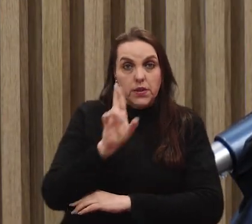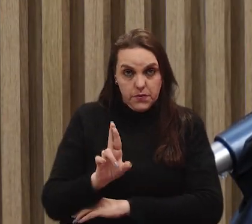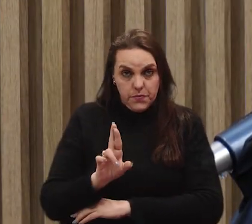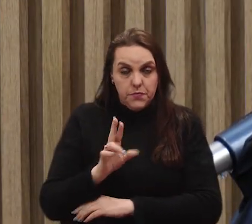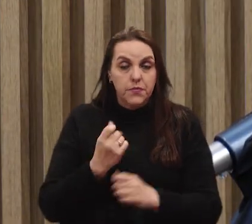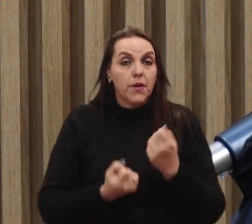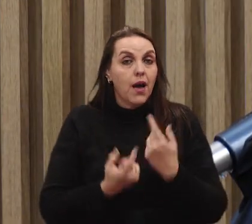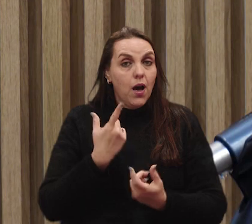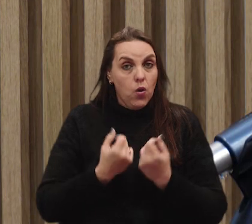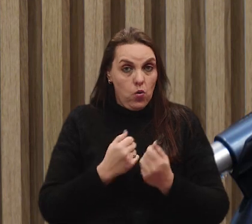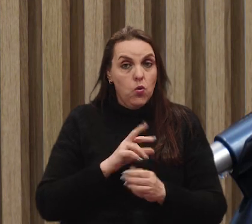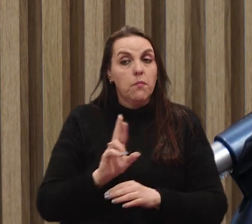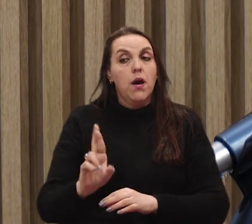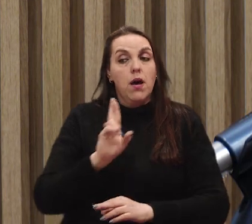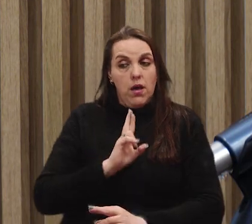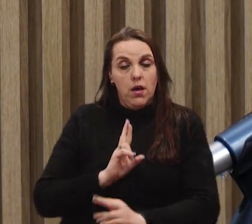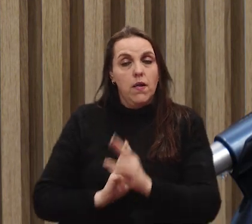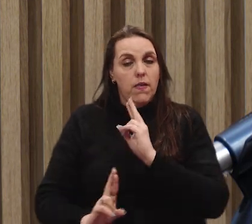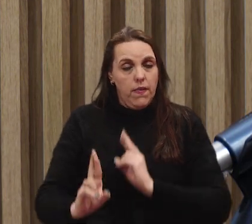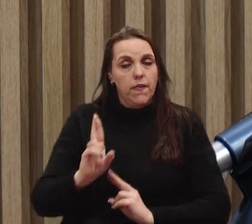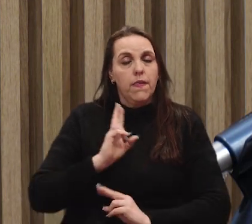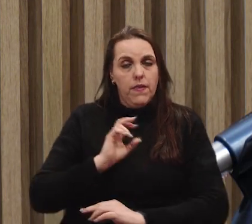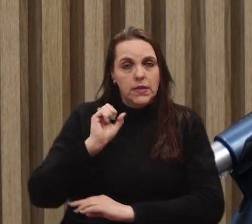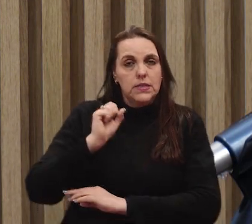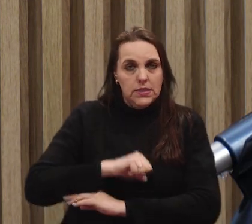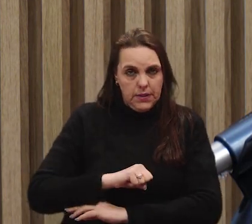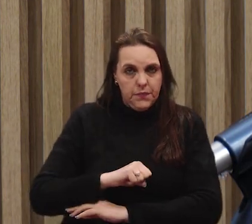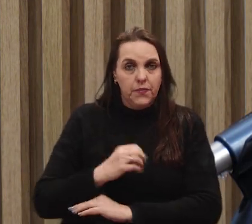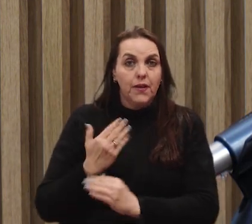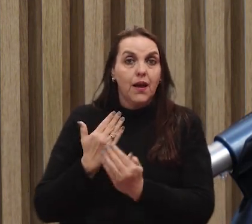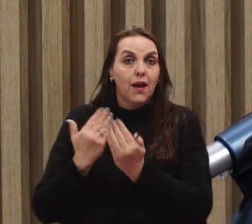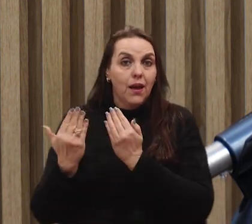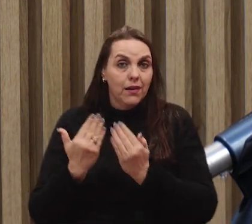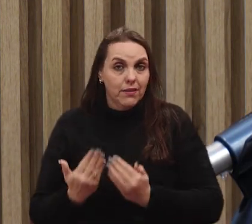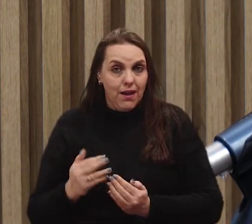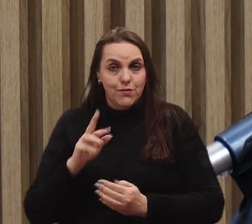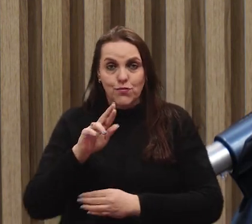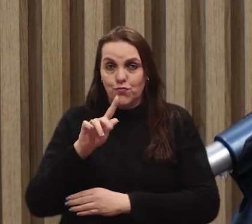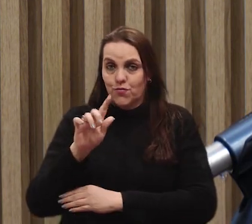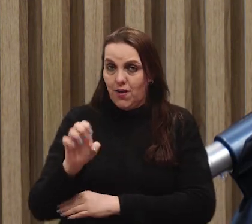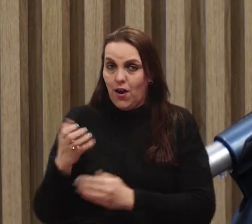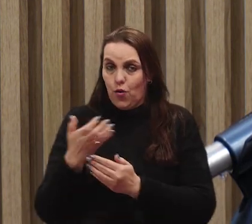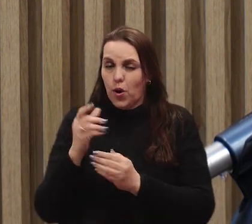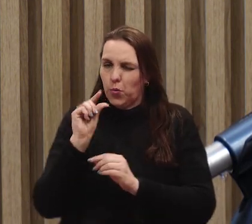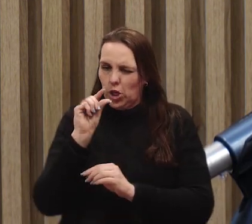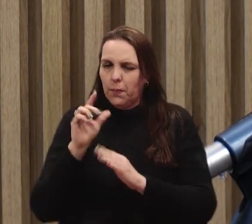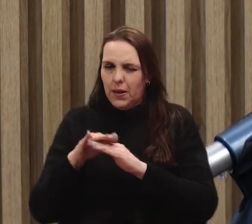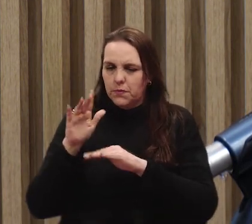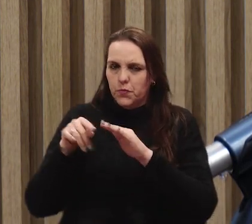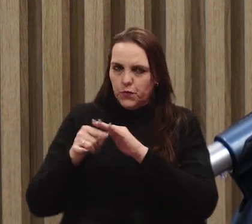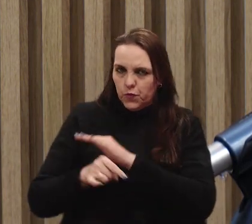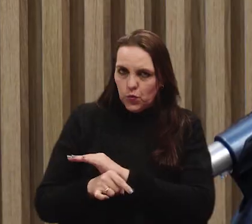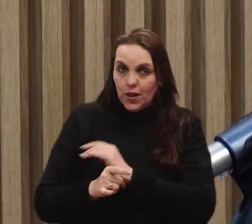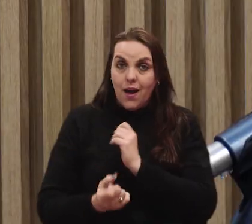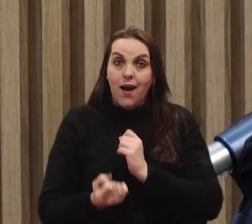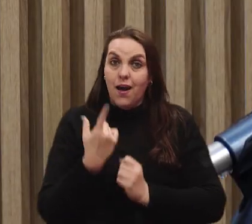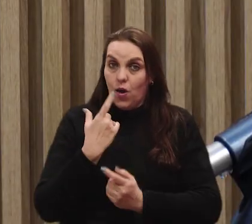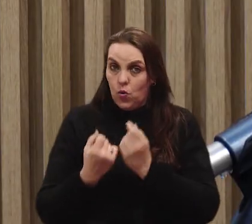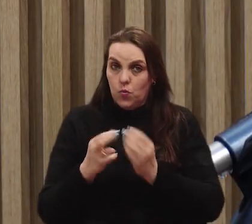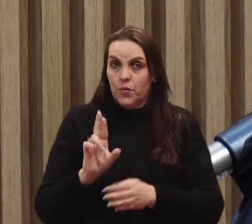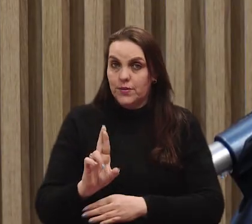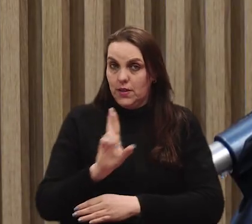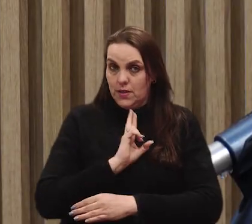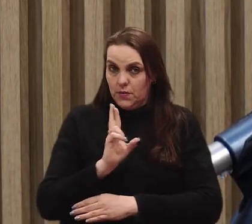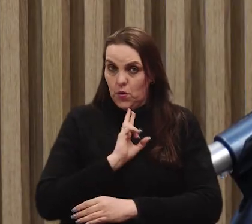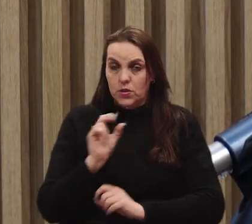Algumas respostas estão vindo. Eles estão fazendo uma análise um pouco mais aprofundada. As que chegaram, algumas delas, né,